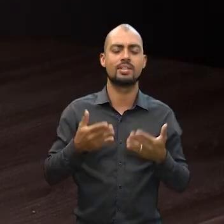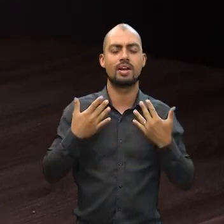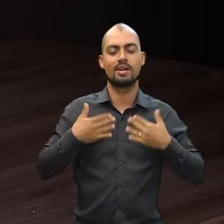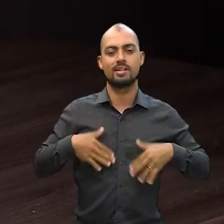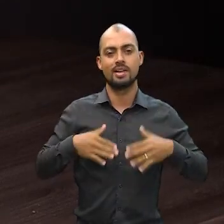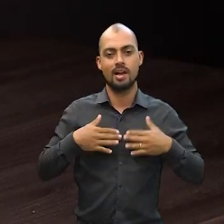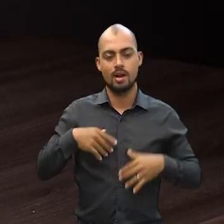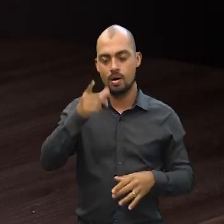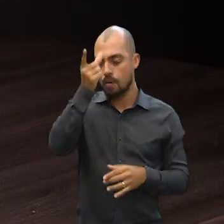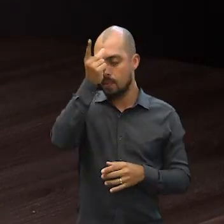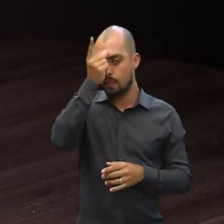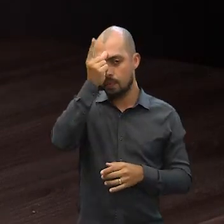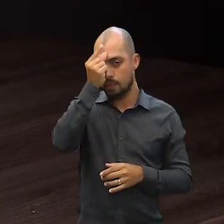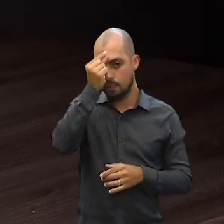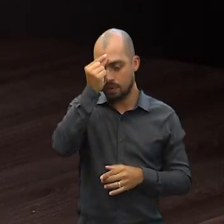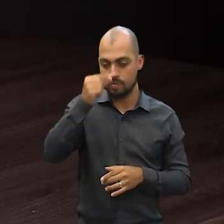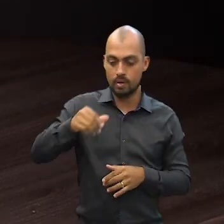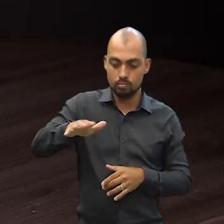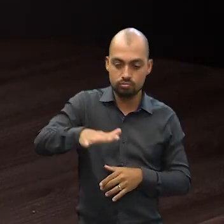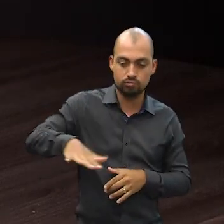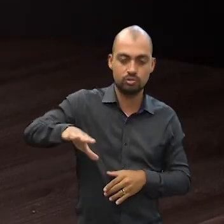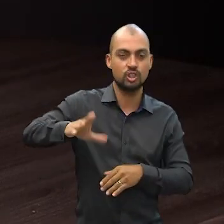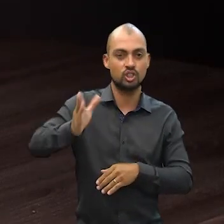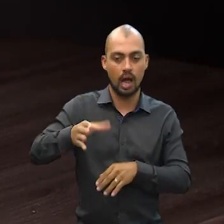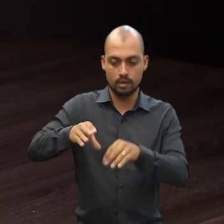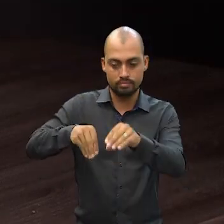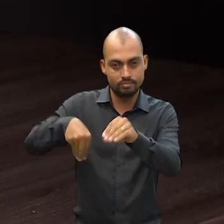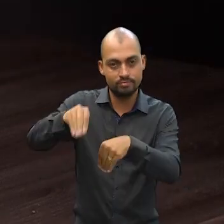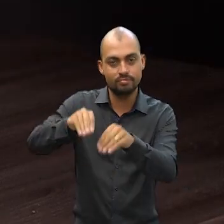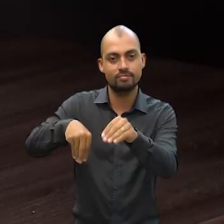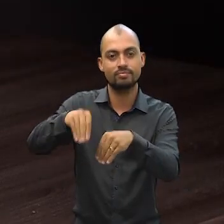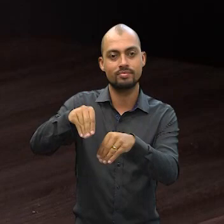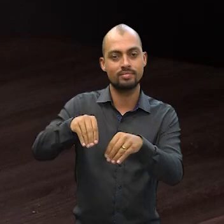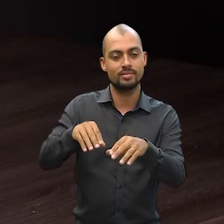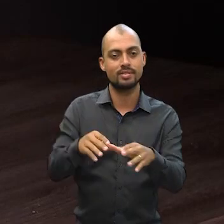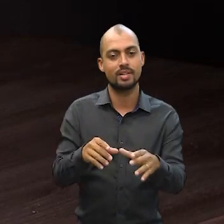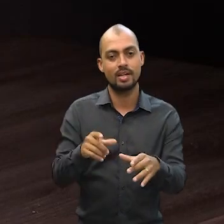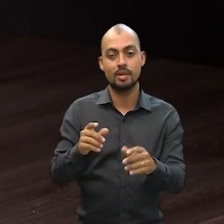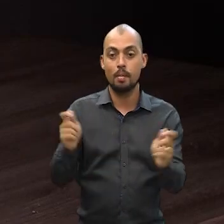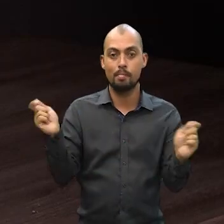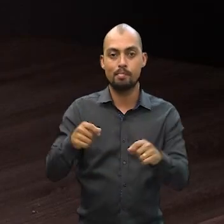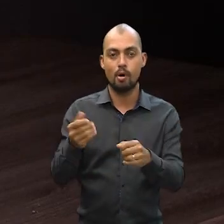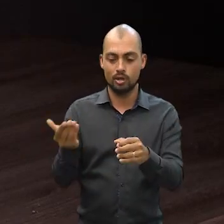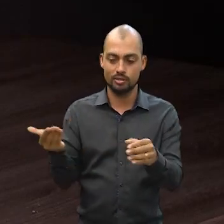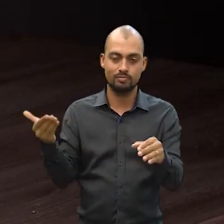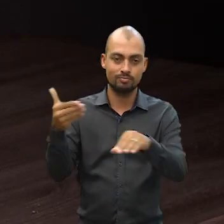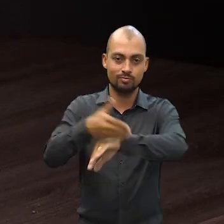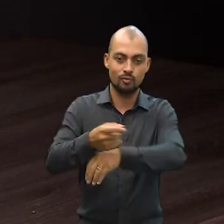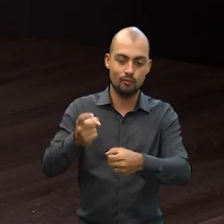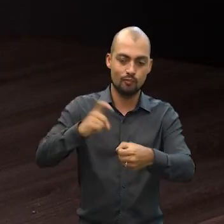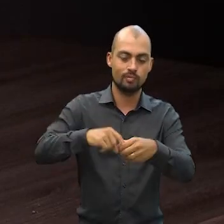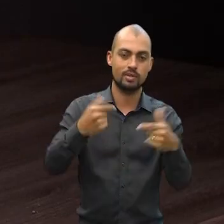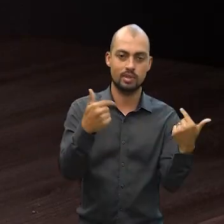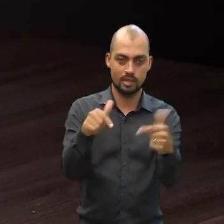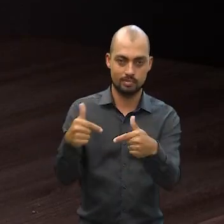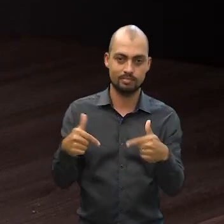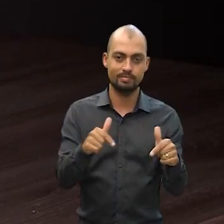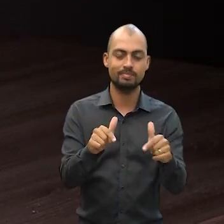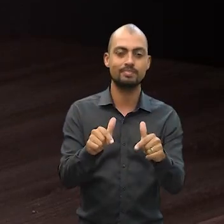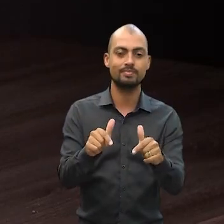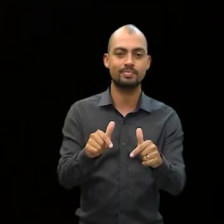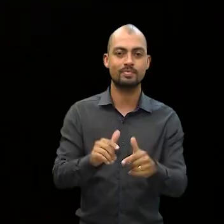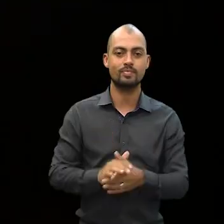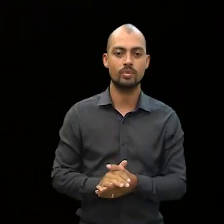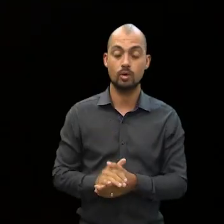tranquilidade, alguns setores sendo flexibilizados aí para que eles possam retomar ativamente suas